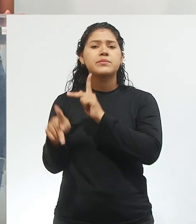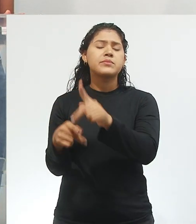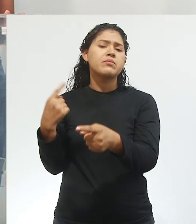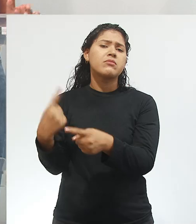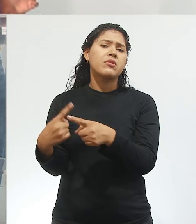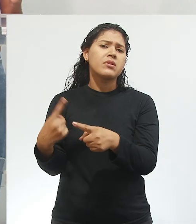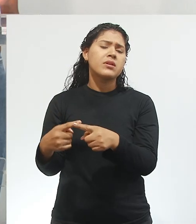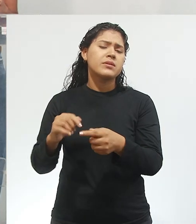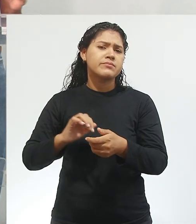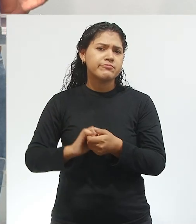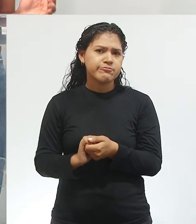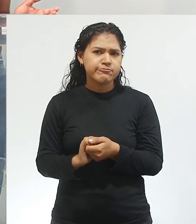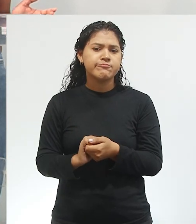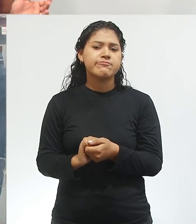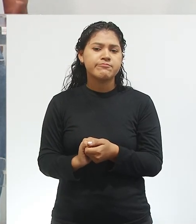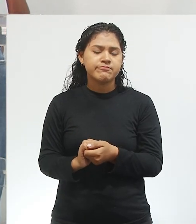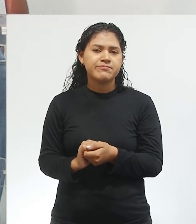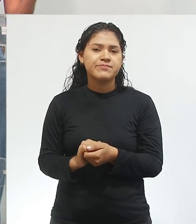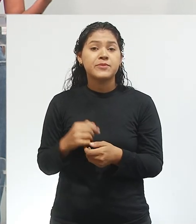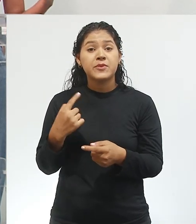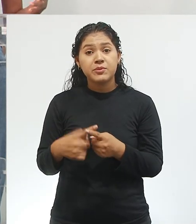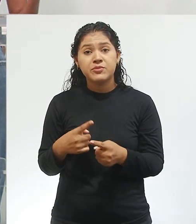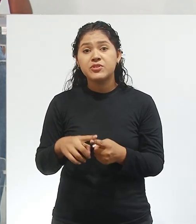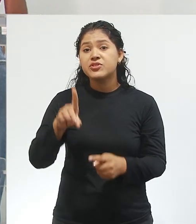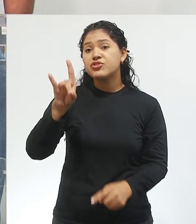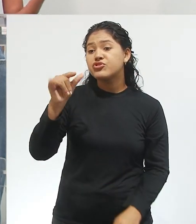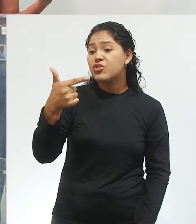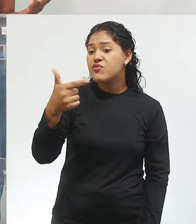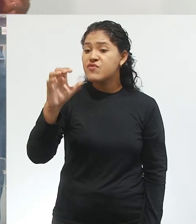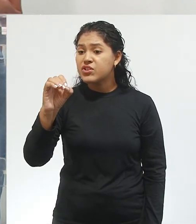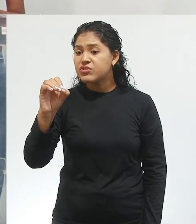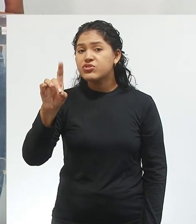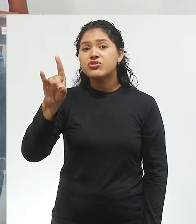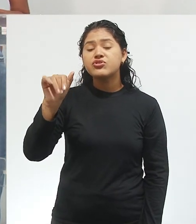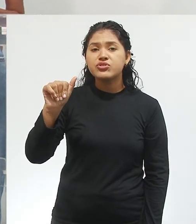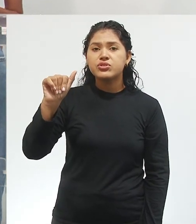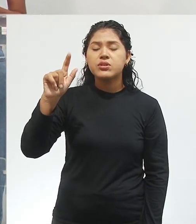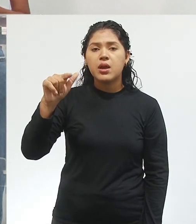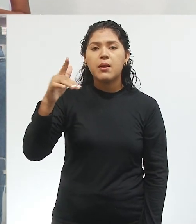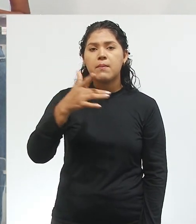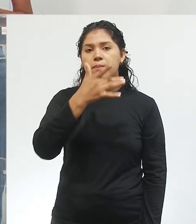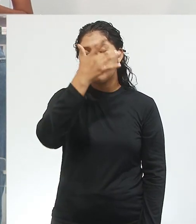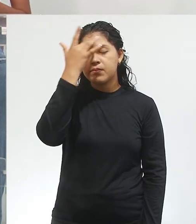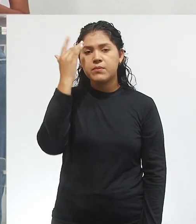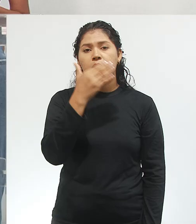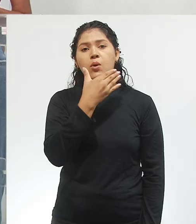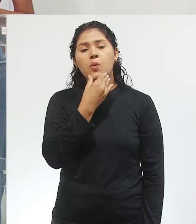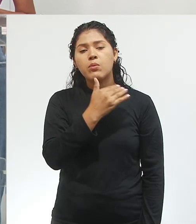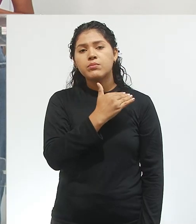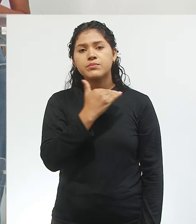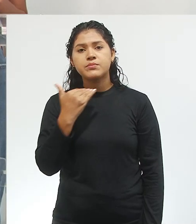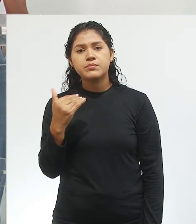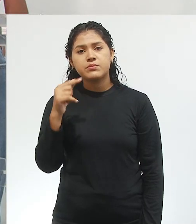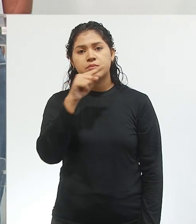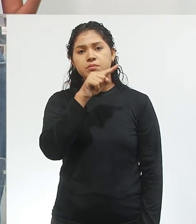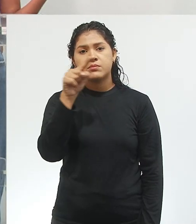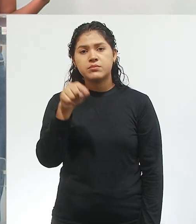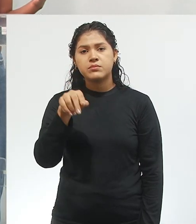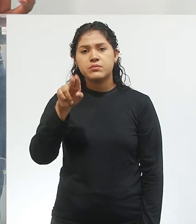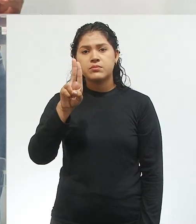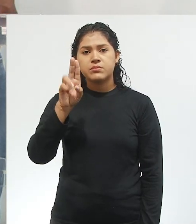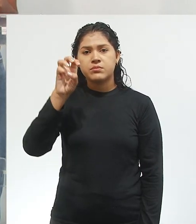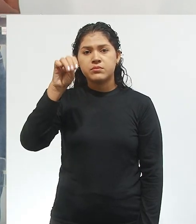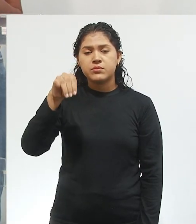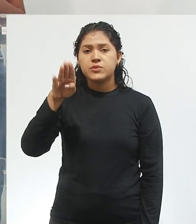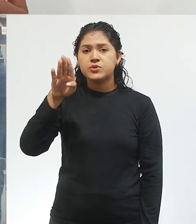populações negras? Pelo dia, né, 20 de novembro, que é o dia da morte de Zumbi dos Palmares. E por que não